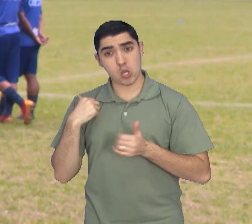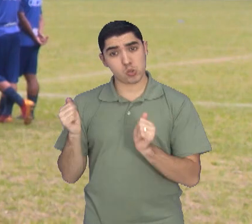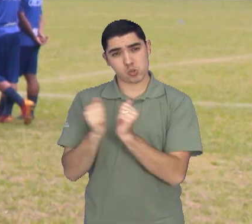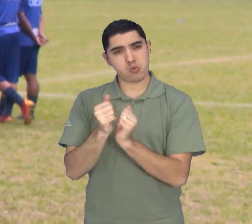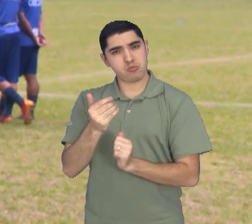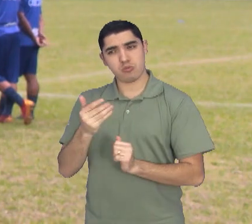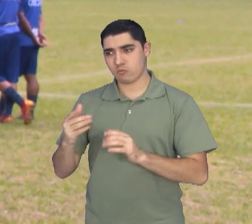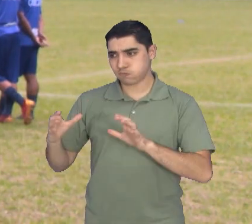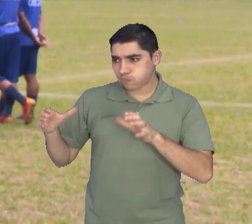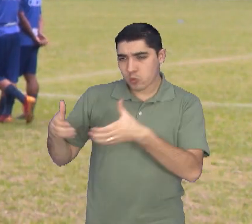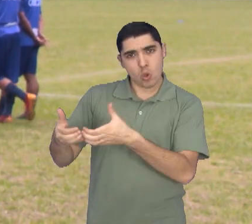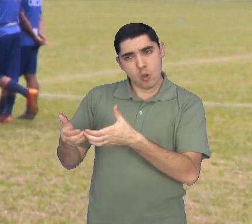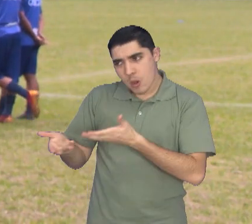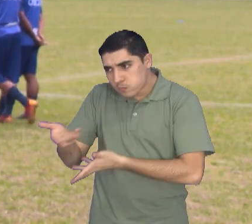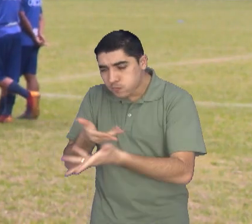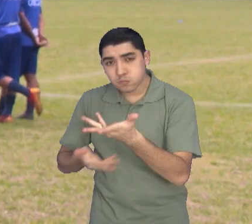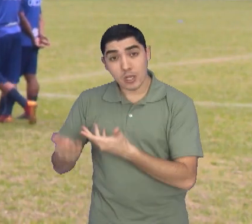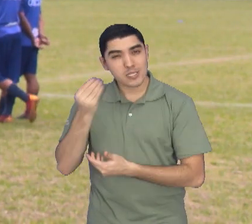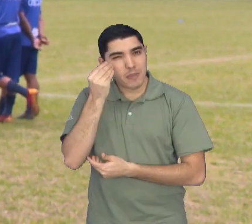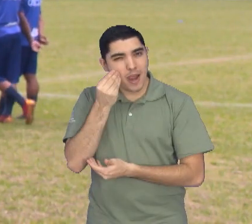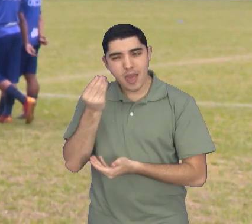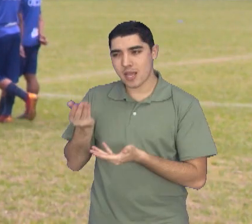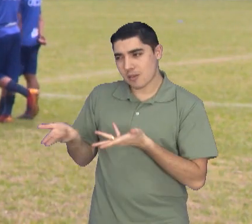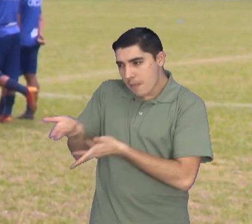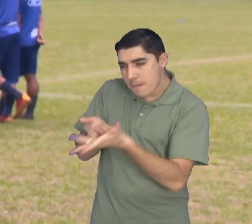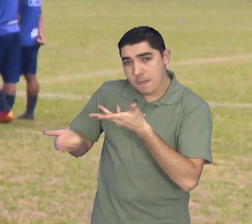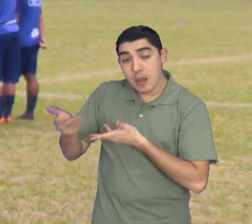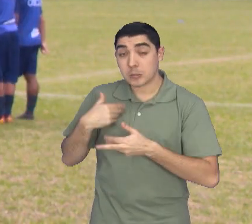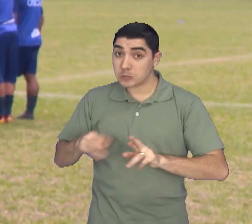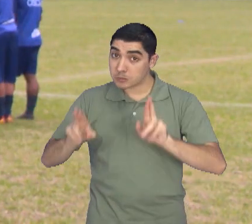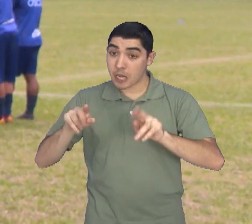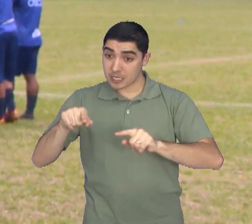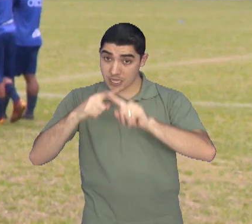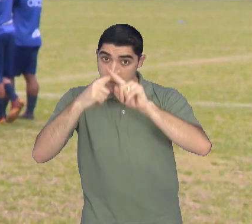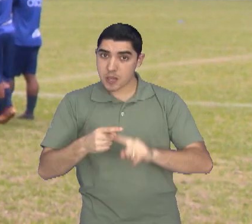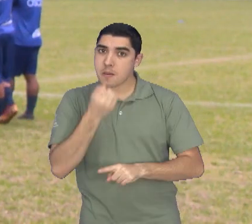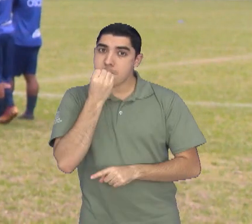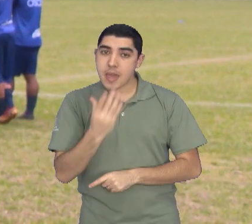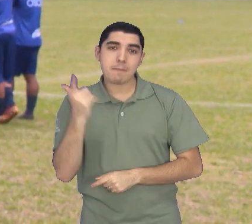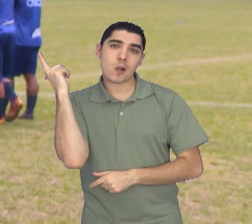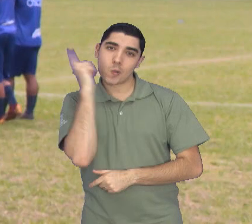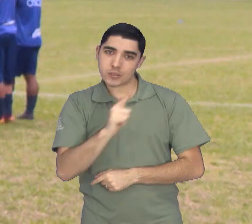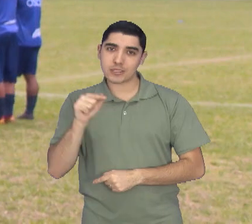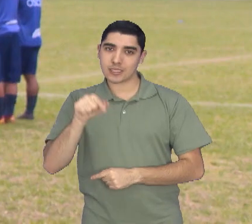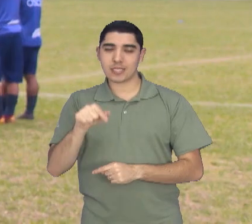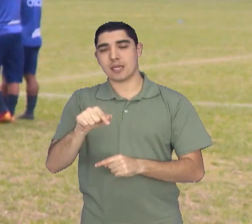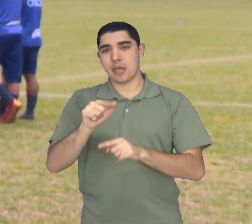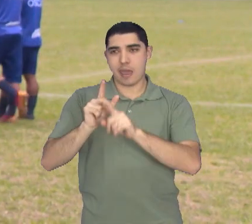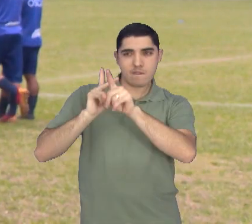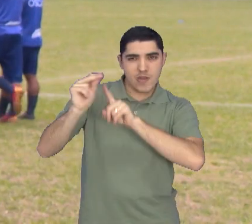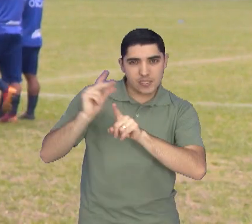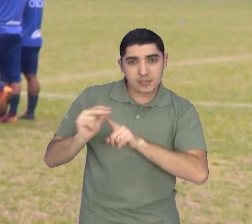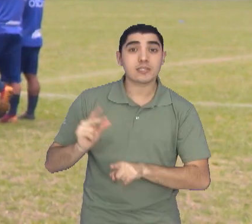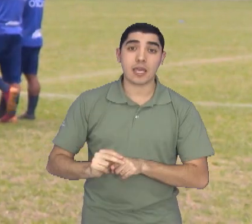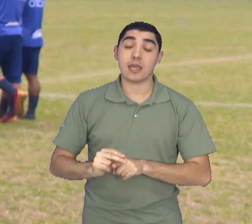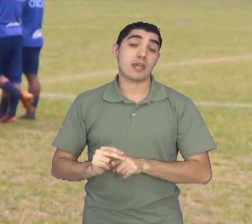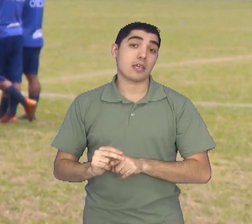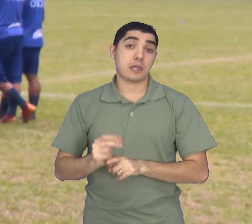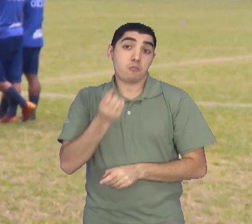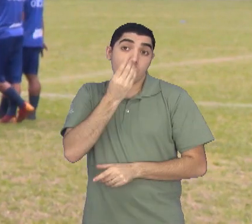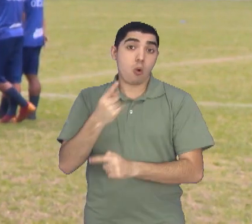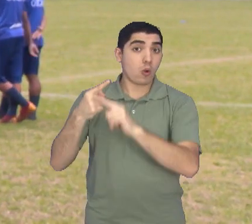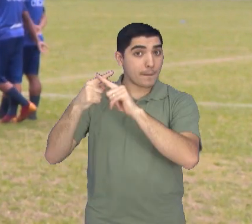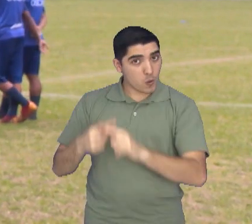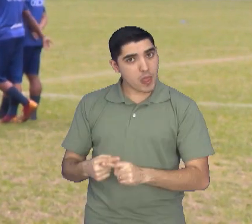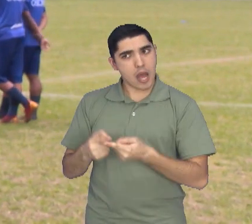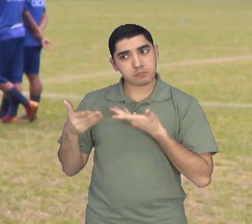assim, com essa experiência também. Espero que a gente possa fazer um grande campeonato aí para conquistar os objetivos do clube também, que é fazer uma boa competição